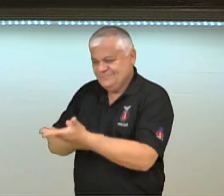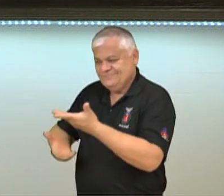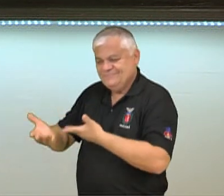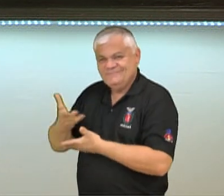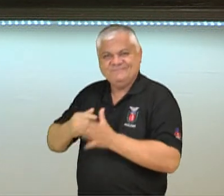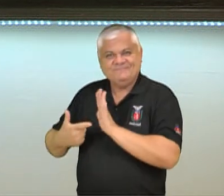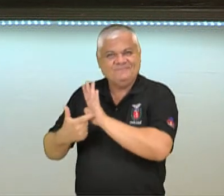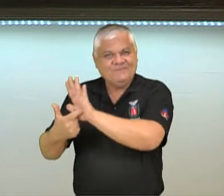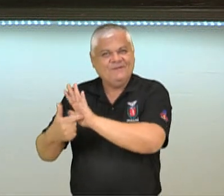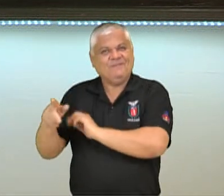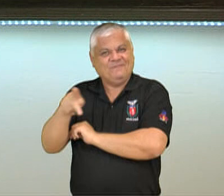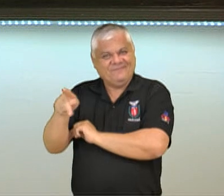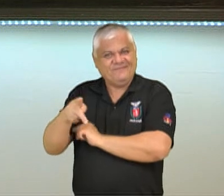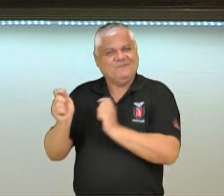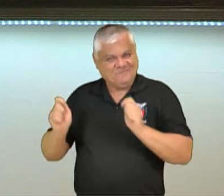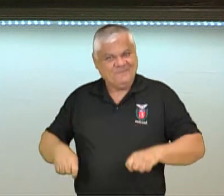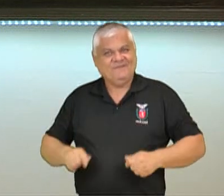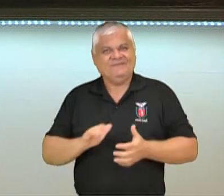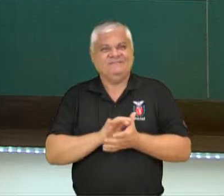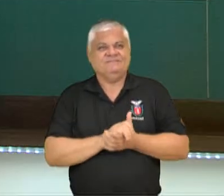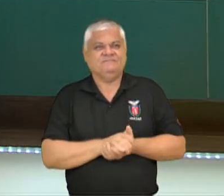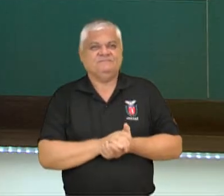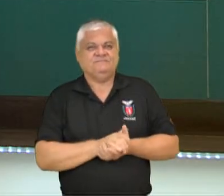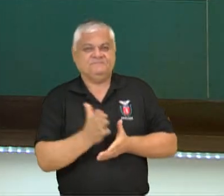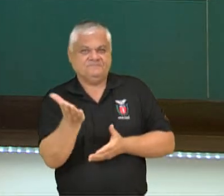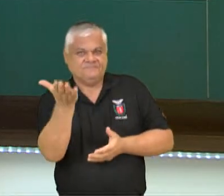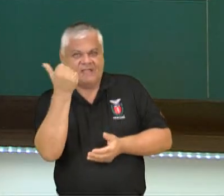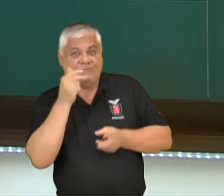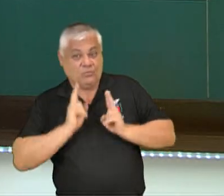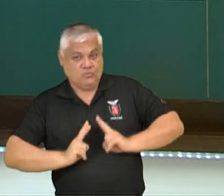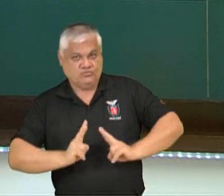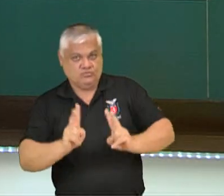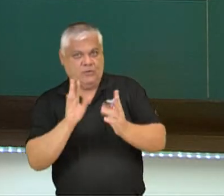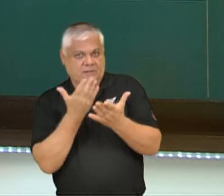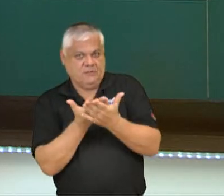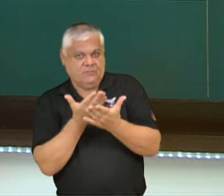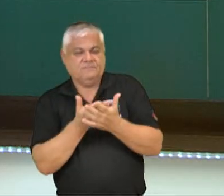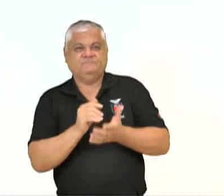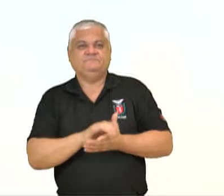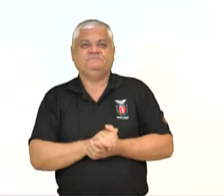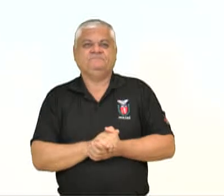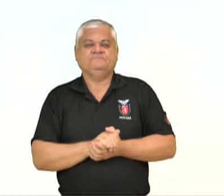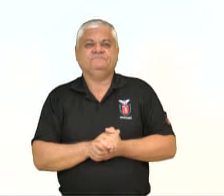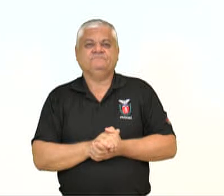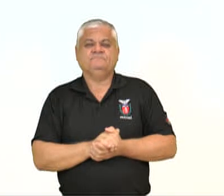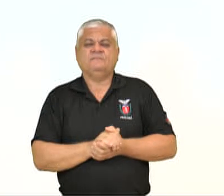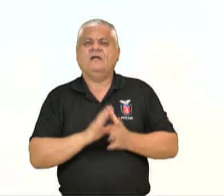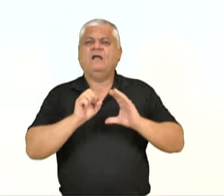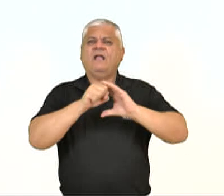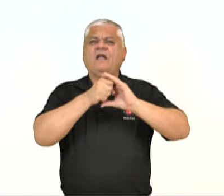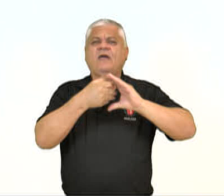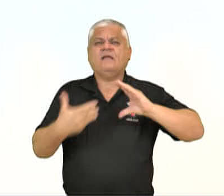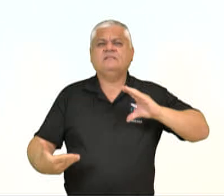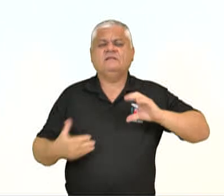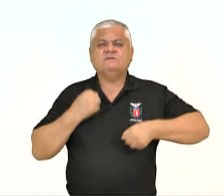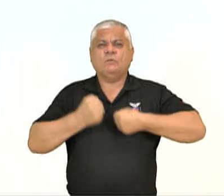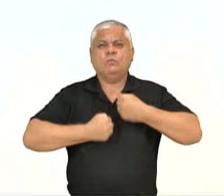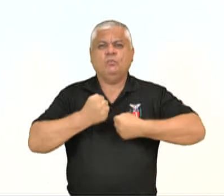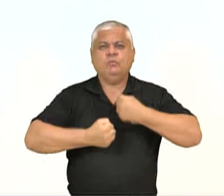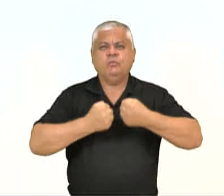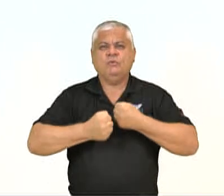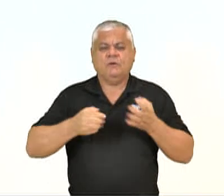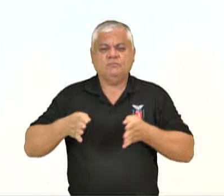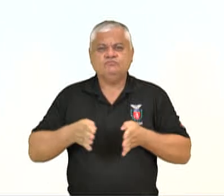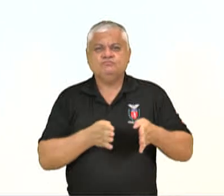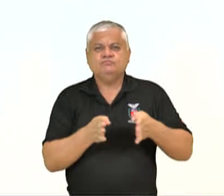também com o seu professor, ok? Então vamos lá, continuando a nossa conversa. A característica única da corrida de orientação